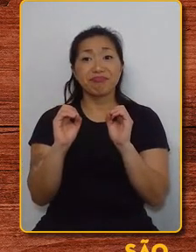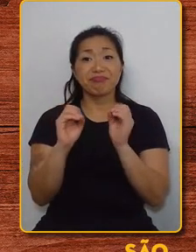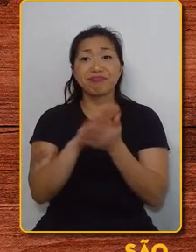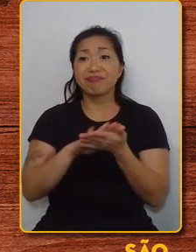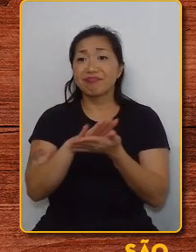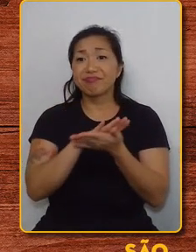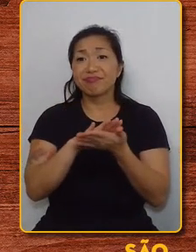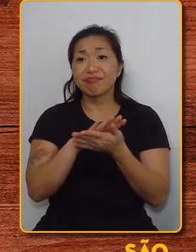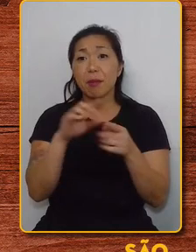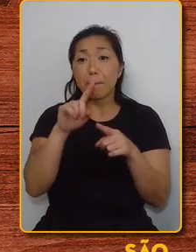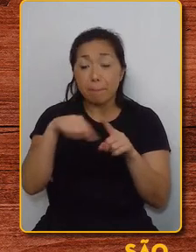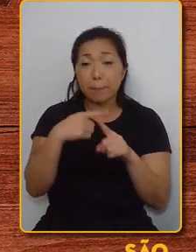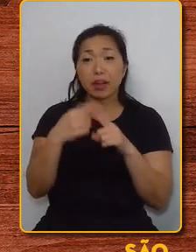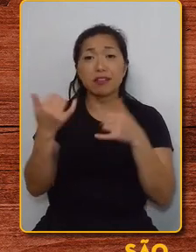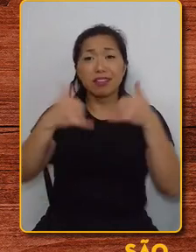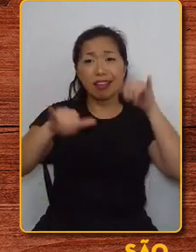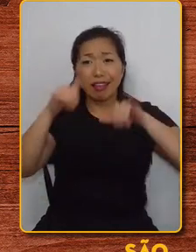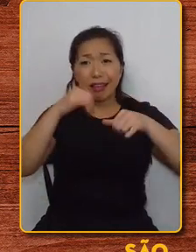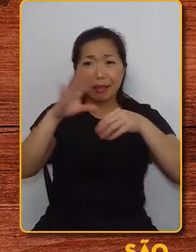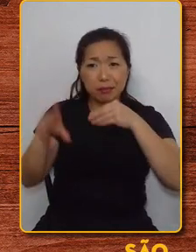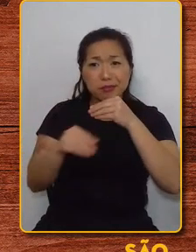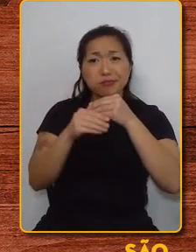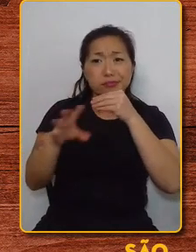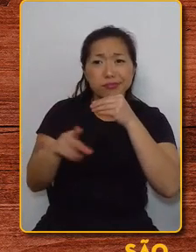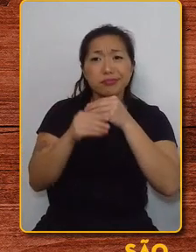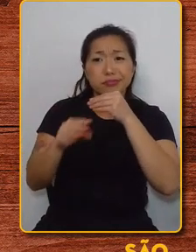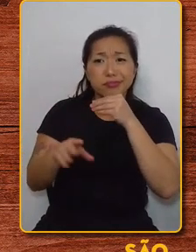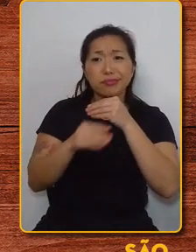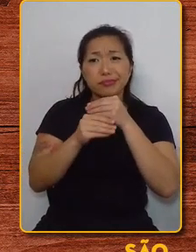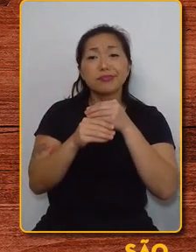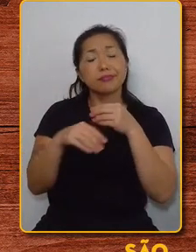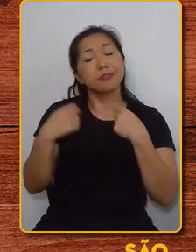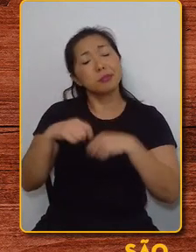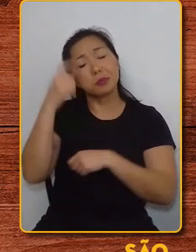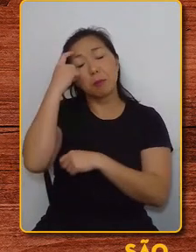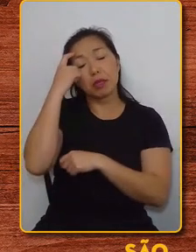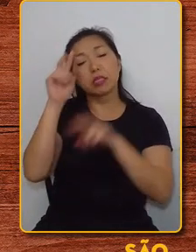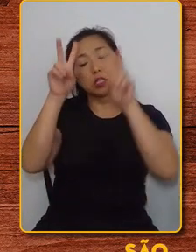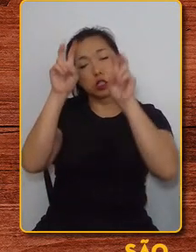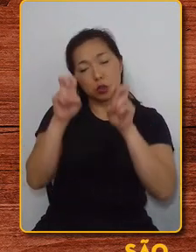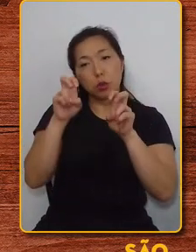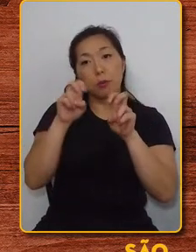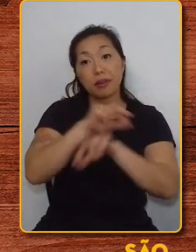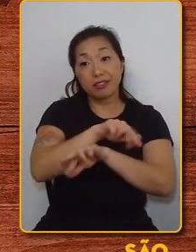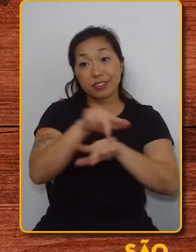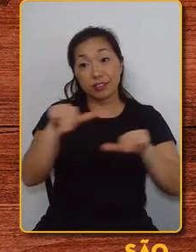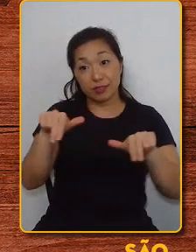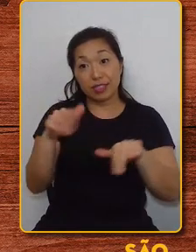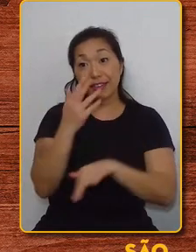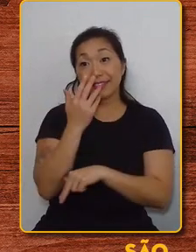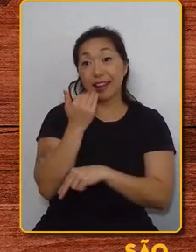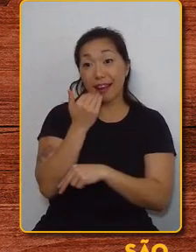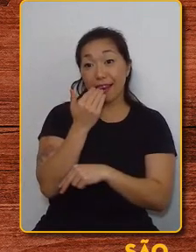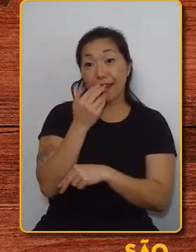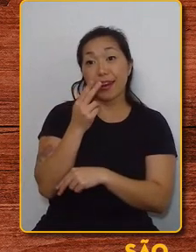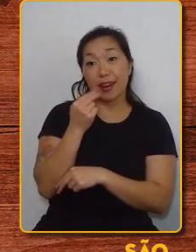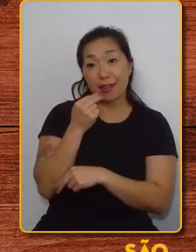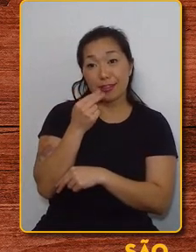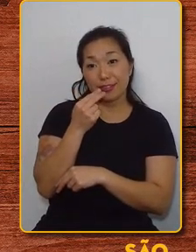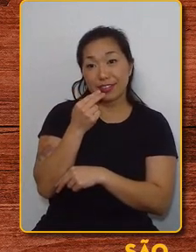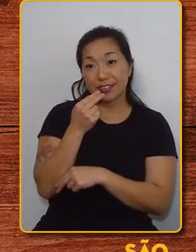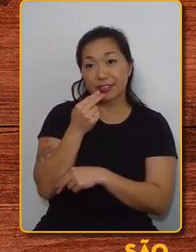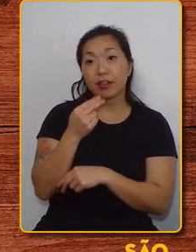realmente faz todo sentido a gente pensar na nossa diversidade e pensar que a cultura parece que vai acabar,